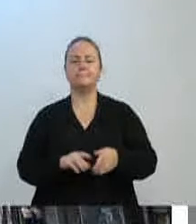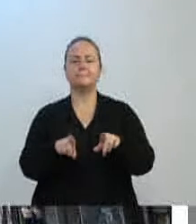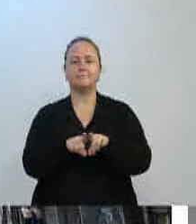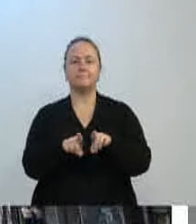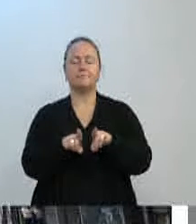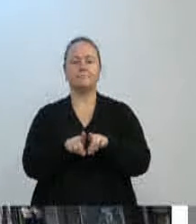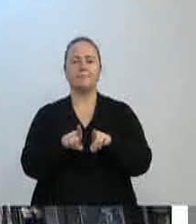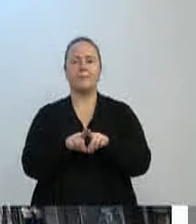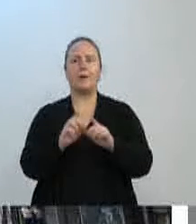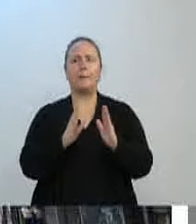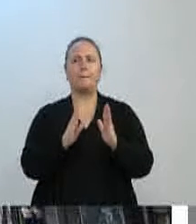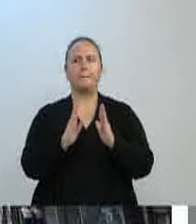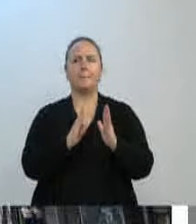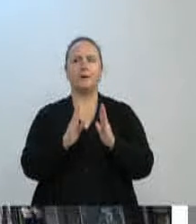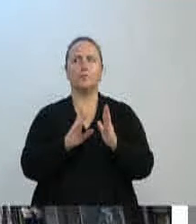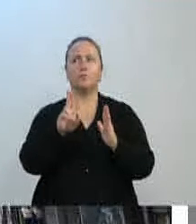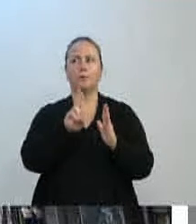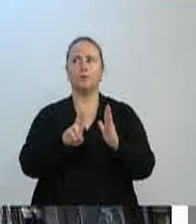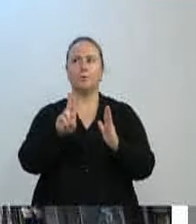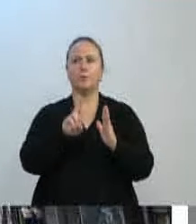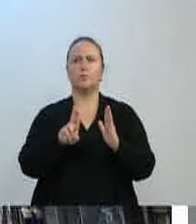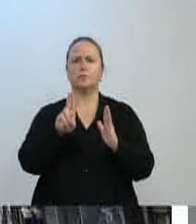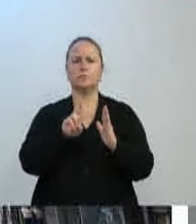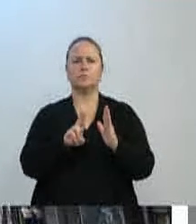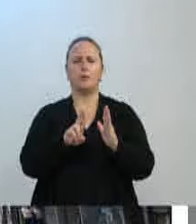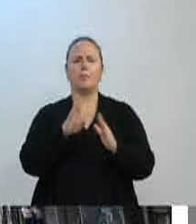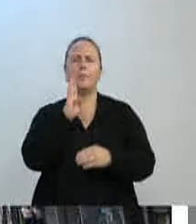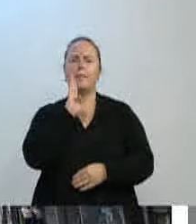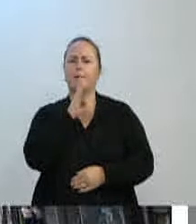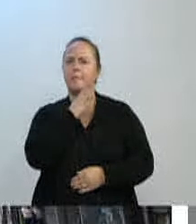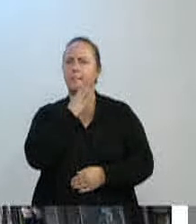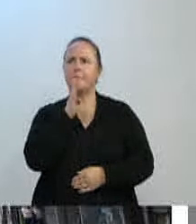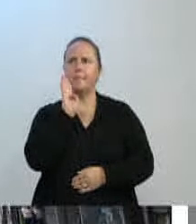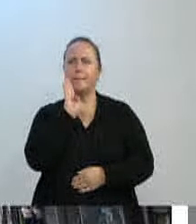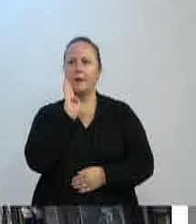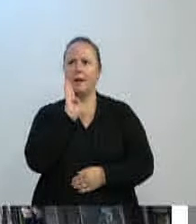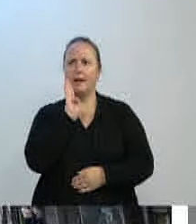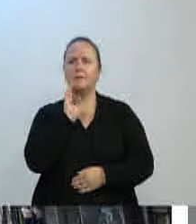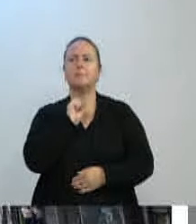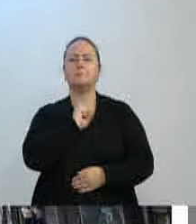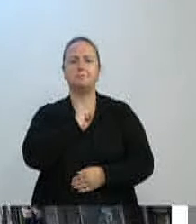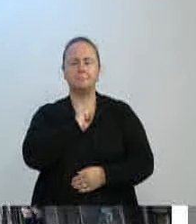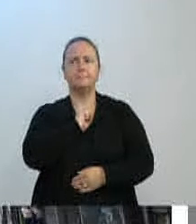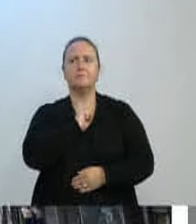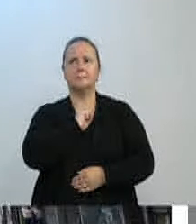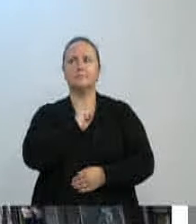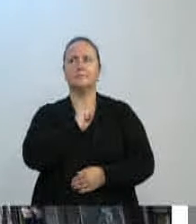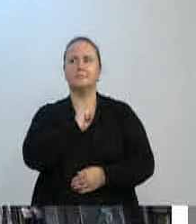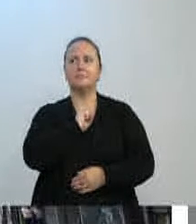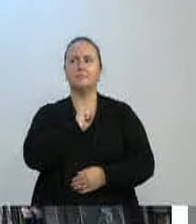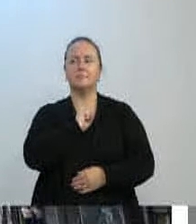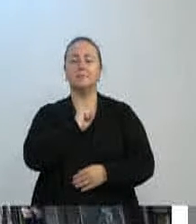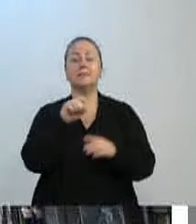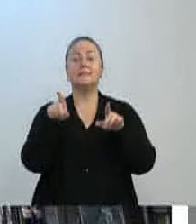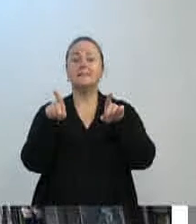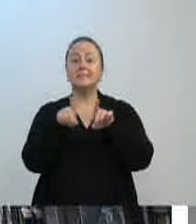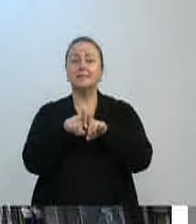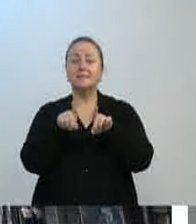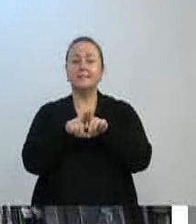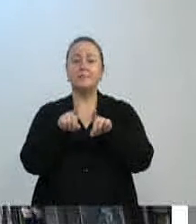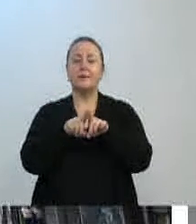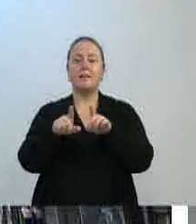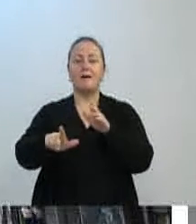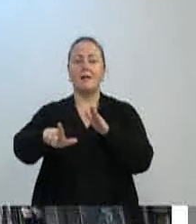utilizada por um bar, parece que era o Varandão, alguma coisa assim. E também acima, ali à direita, ao